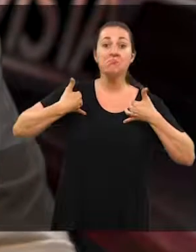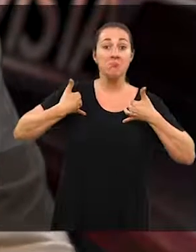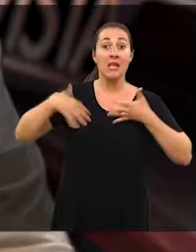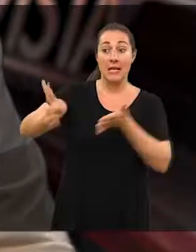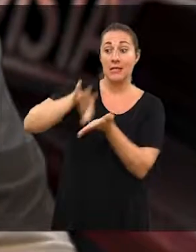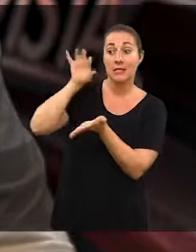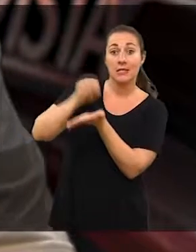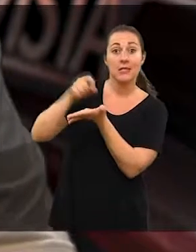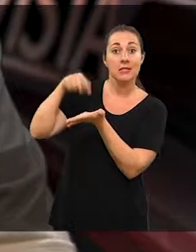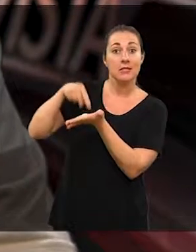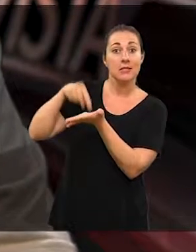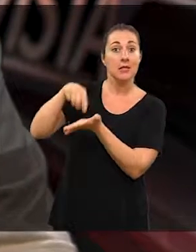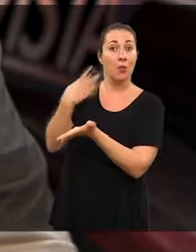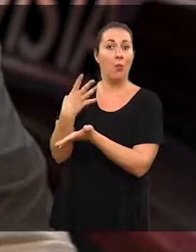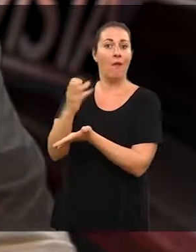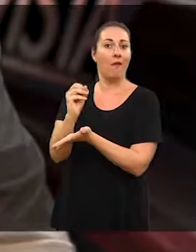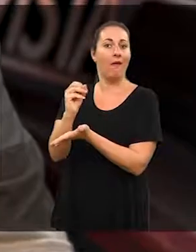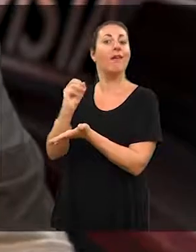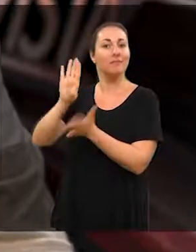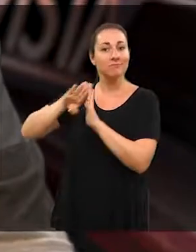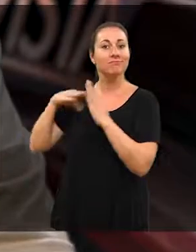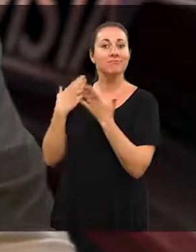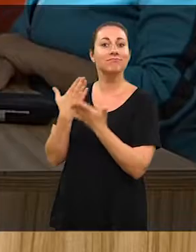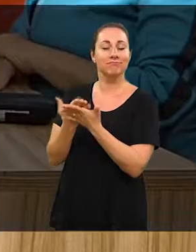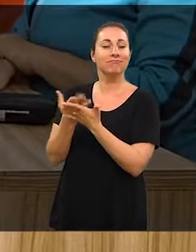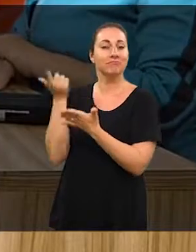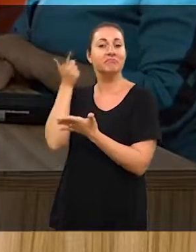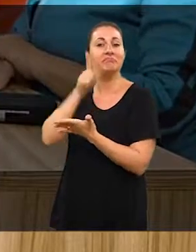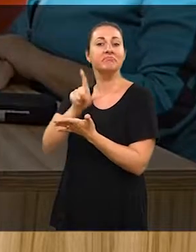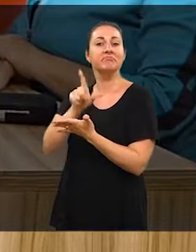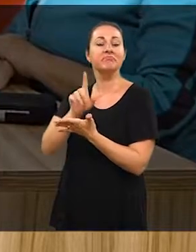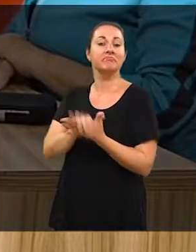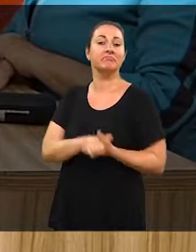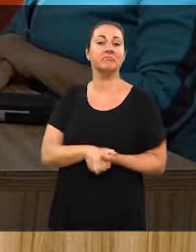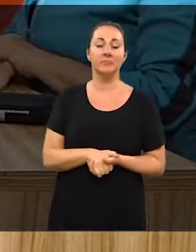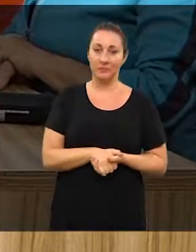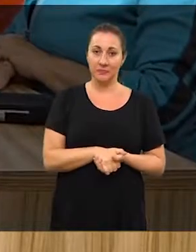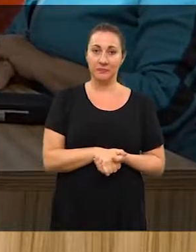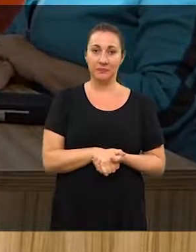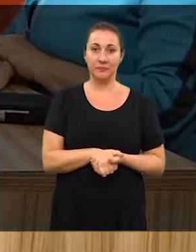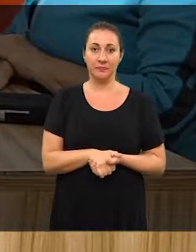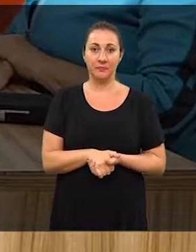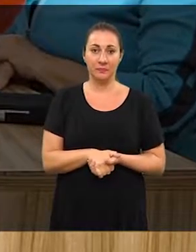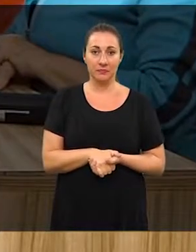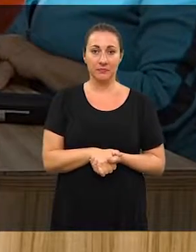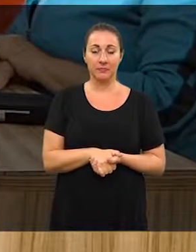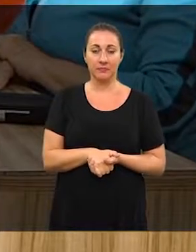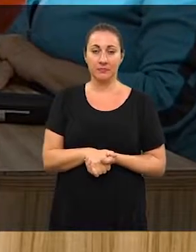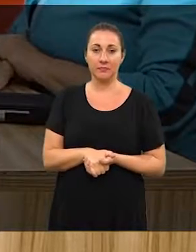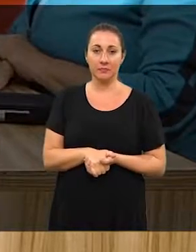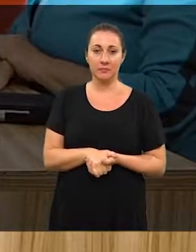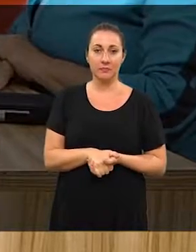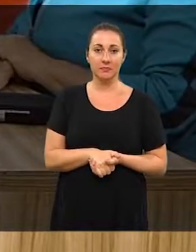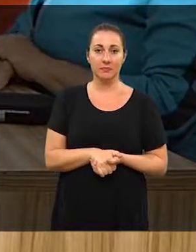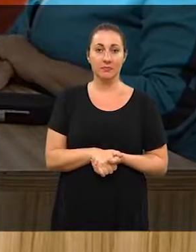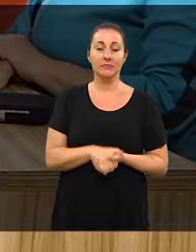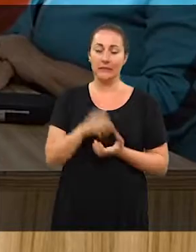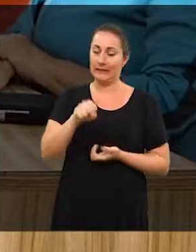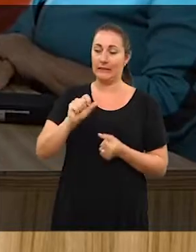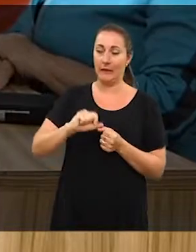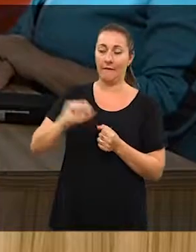satisfação que 40 escolas se inscreveram, nós achávamos que não ia dar essa Então era prescrição. O pessoal se inscreveu, respondeu por